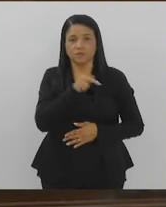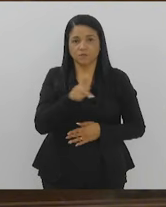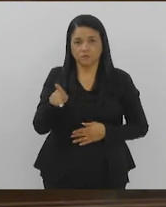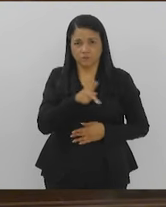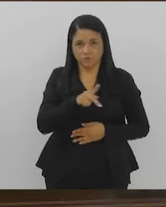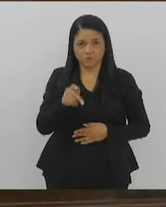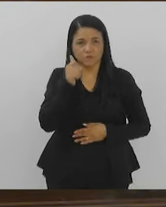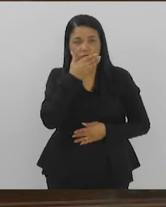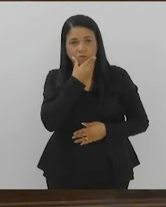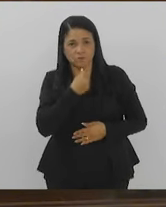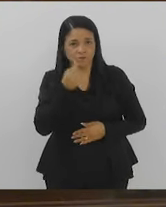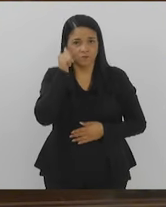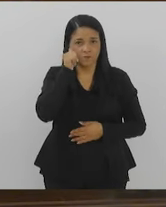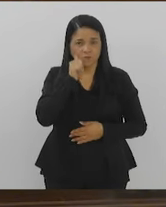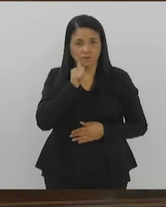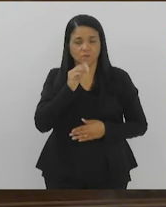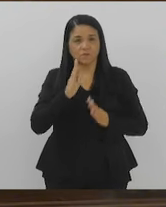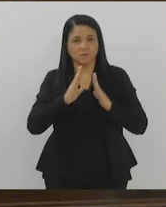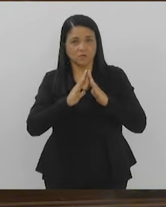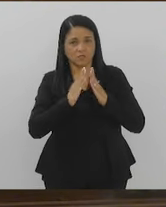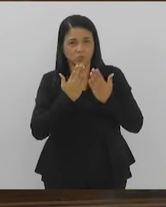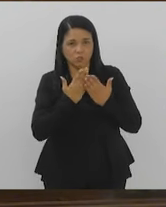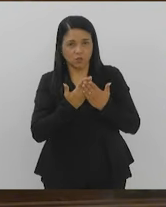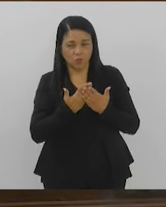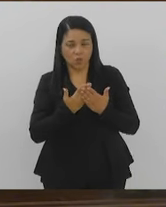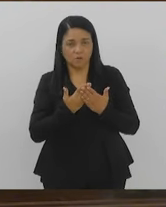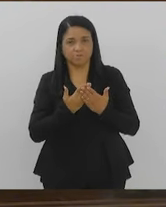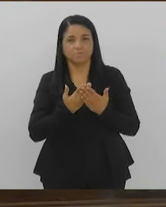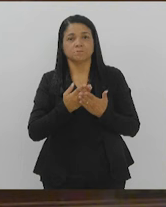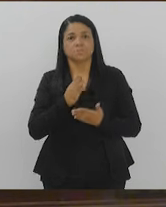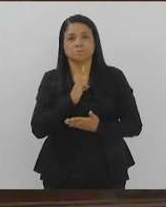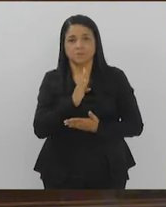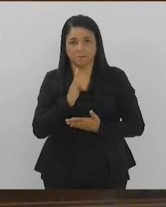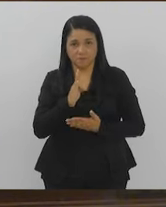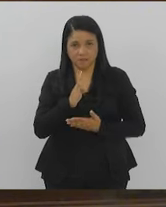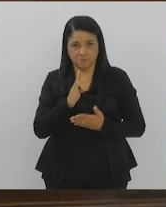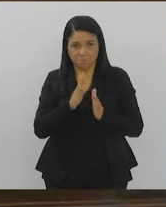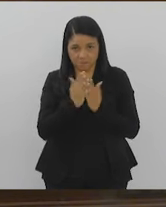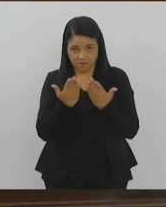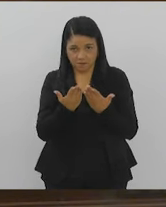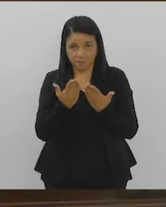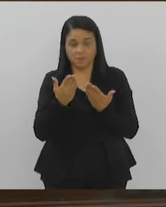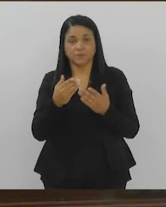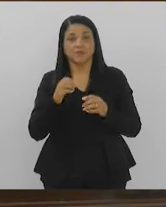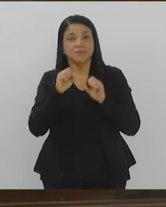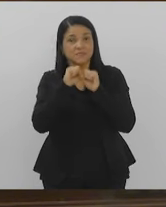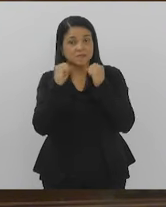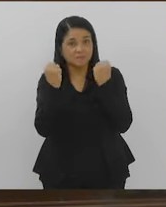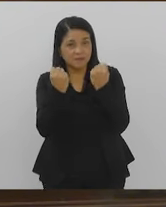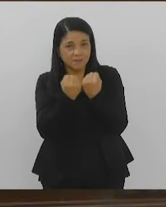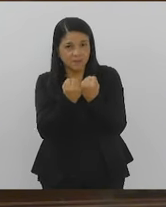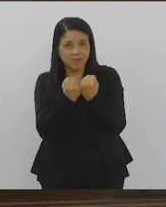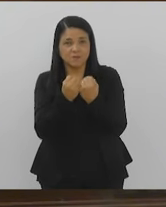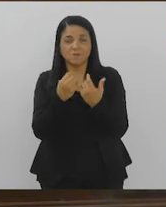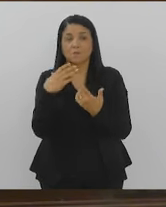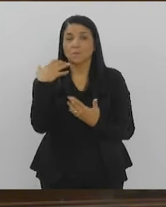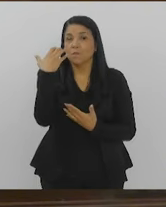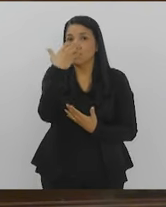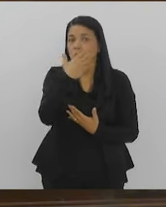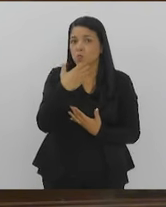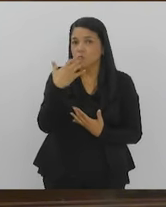professoras da escola dominical, dos seminários teológicos, músicos de grande